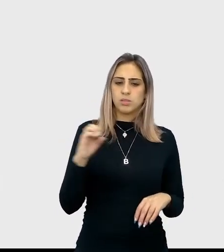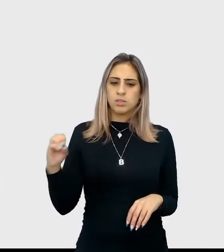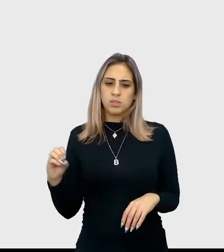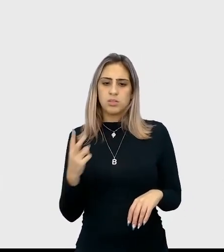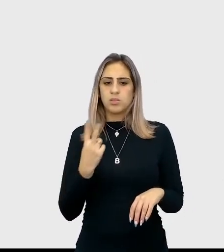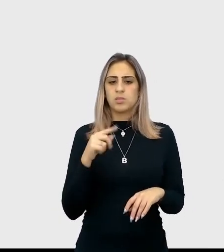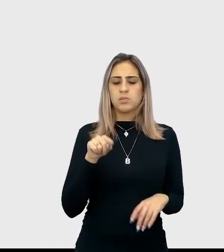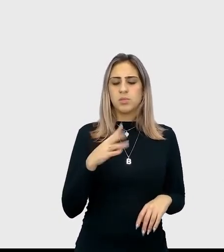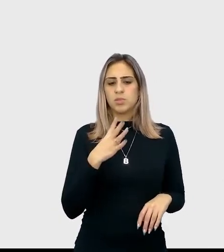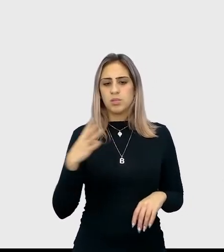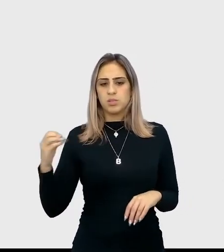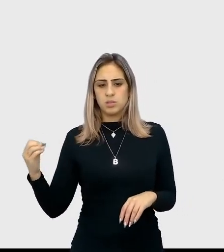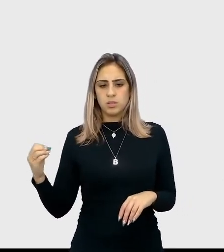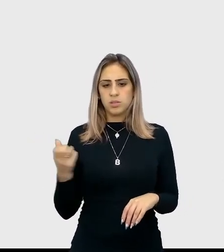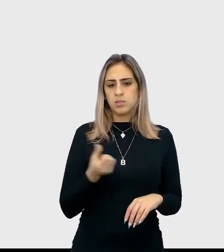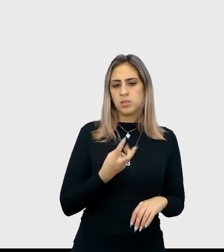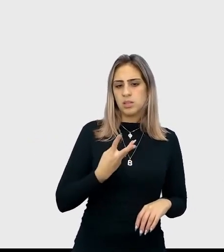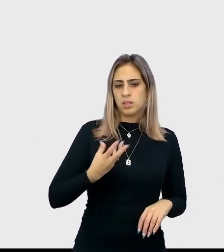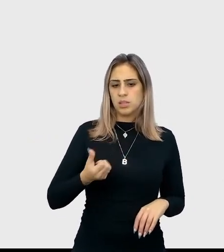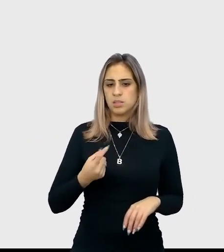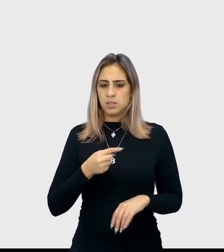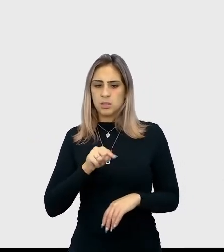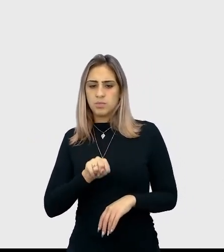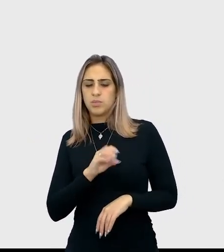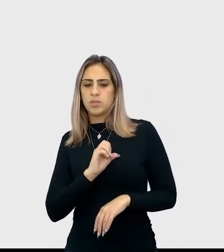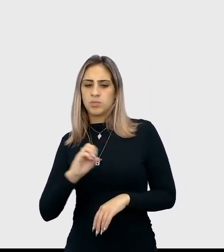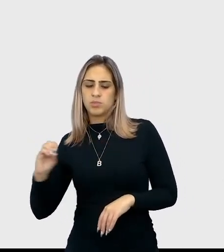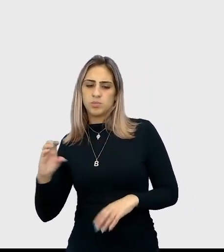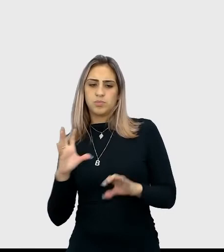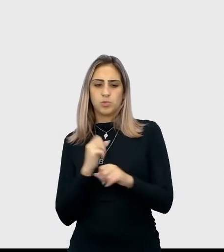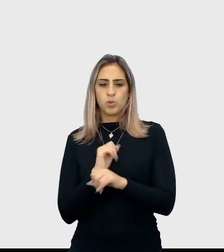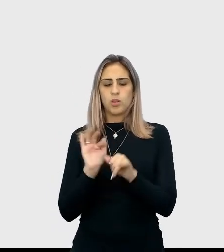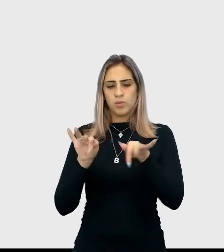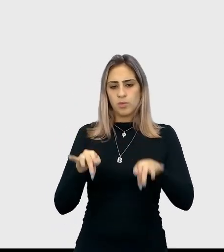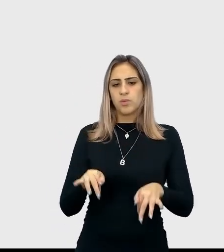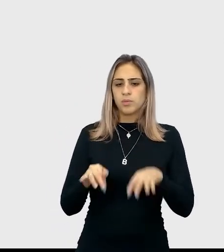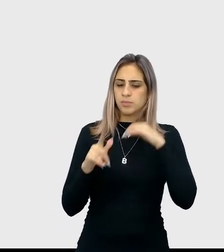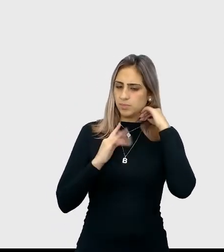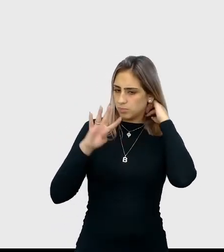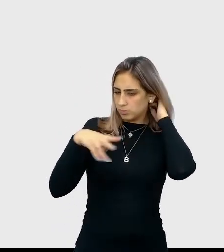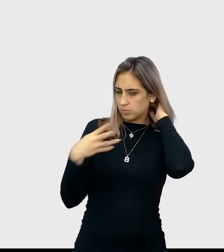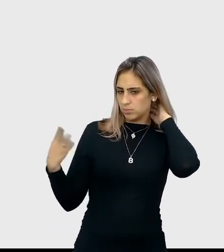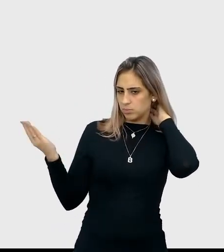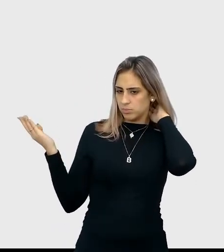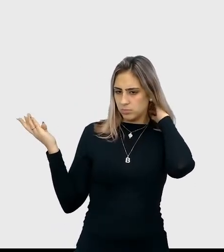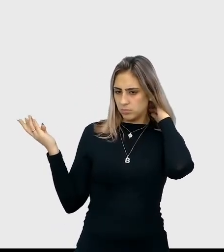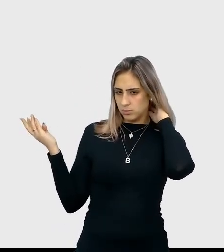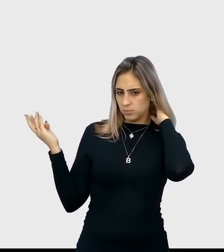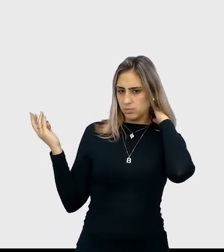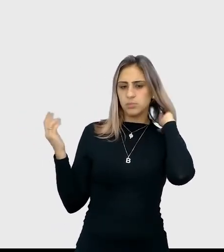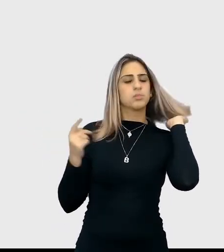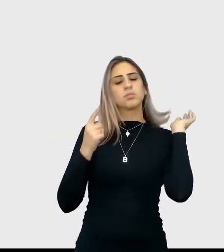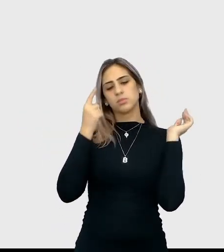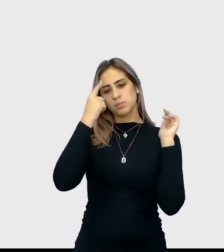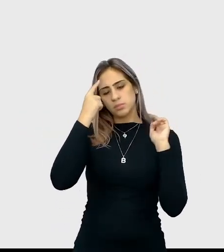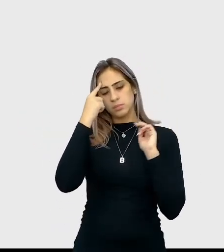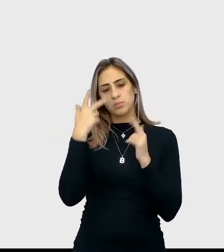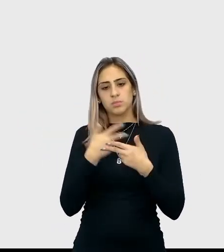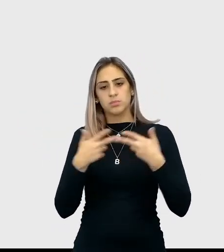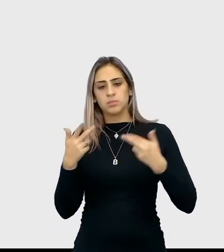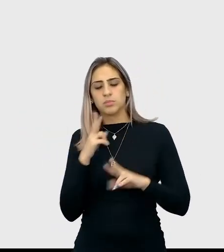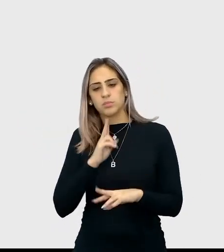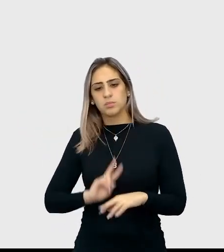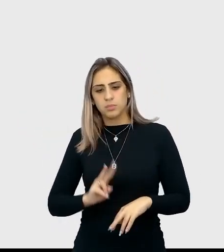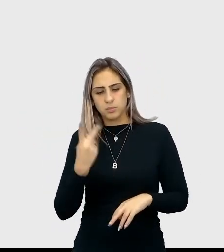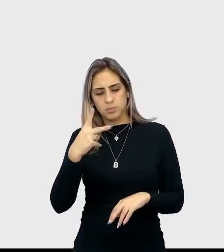aí no quinto mês vai 2.400, e aí se você pensar isso anualmente, tem uma tabela para fazer isso, pensando que a amortização sempre